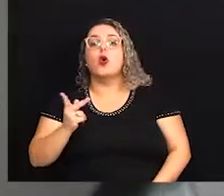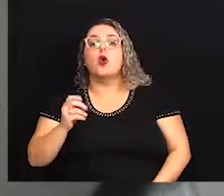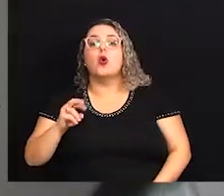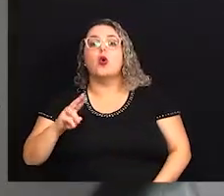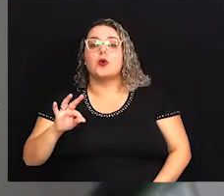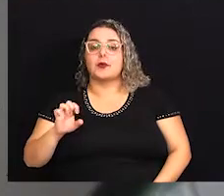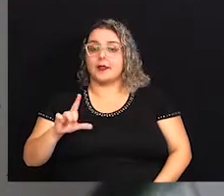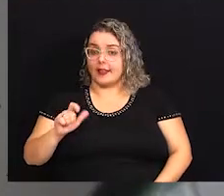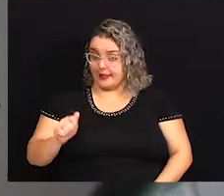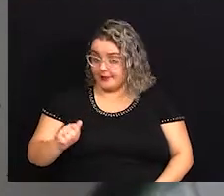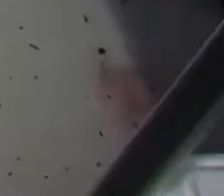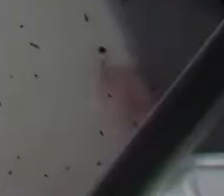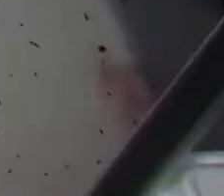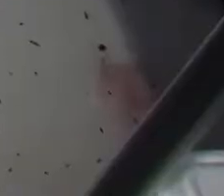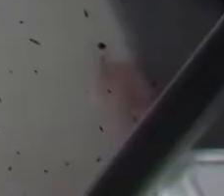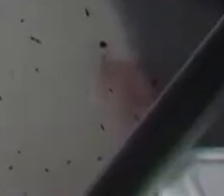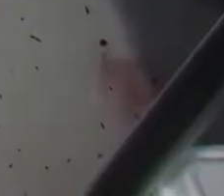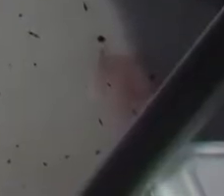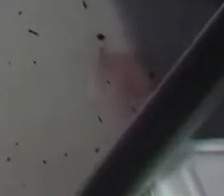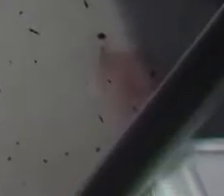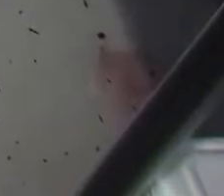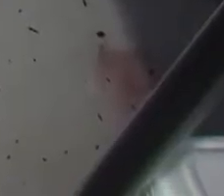hortelã,